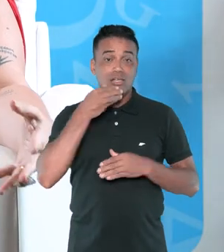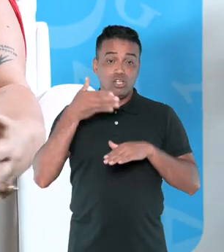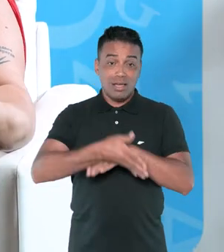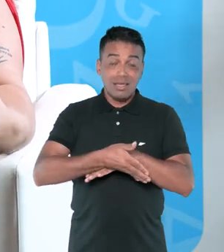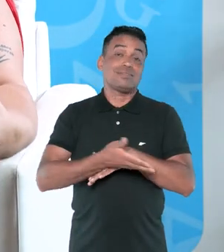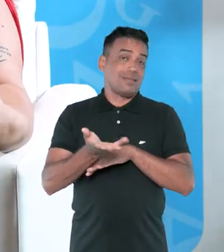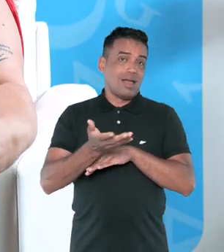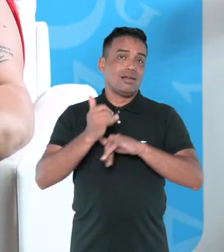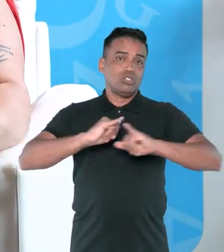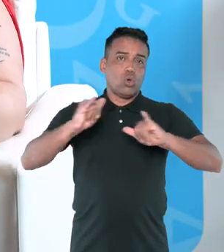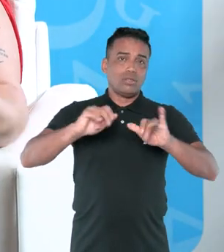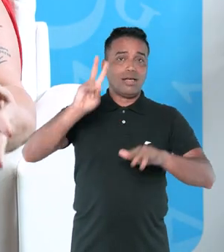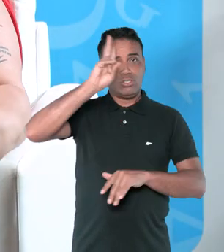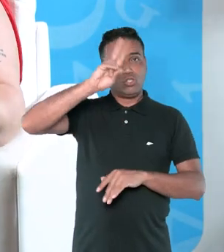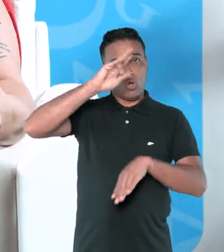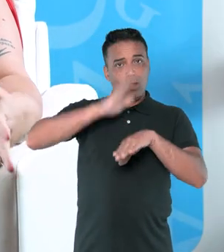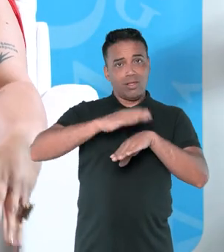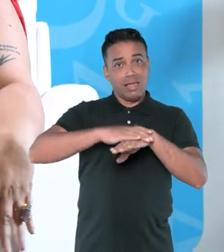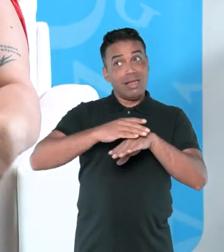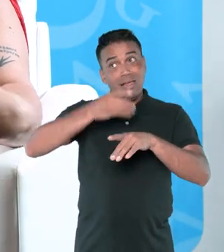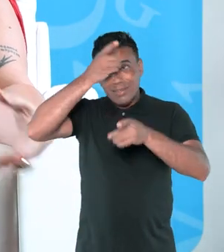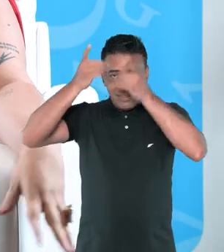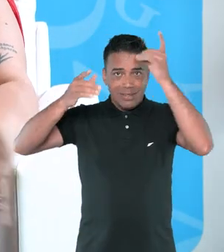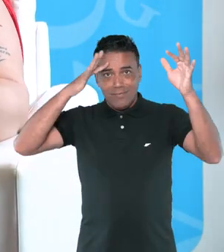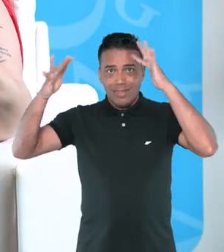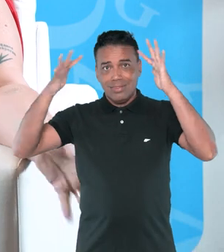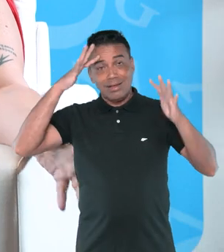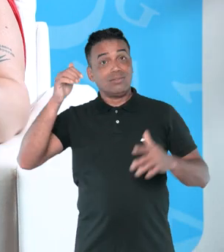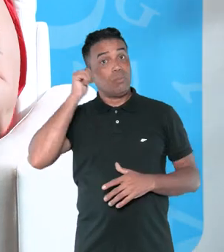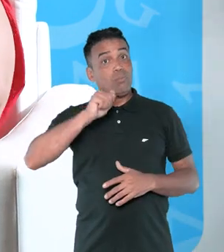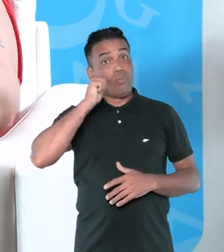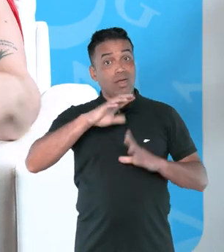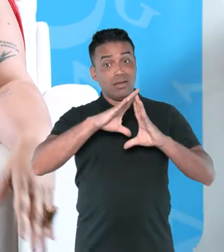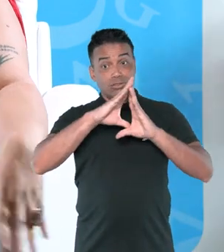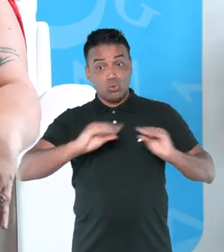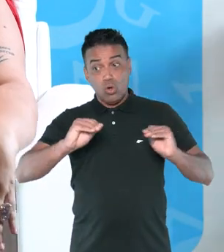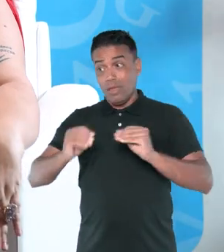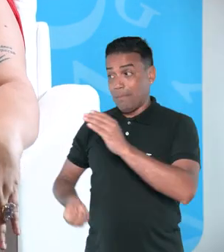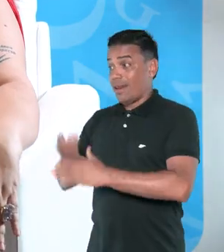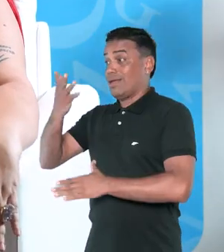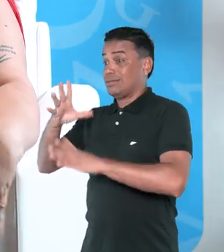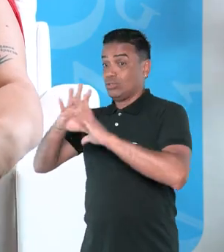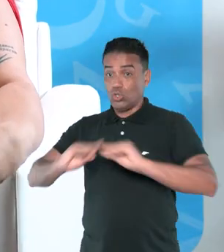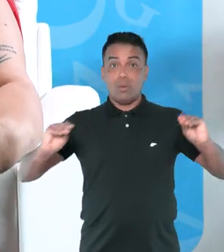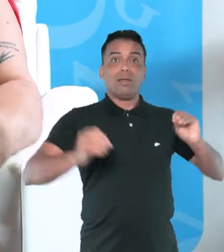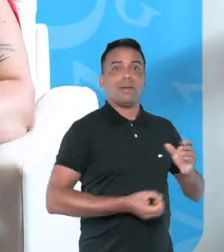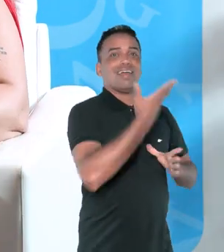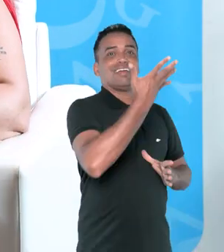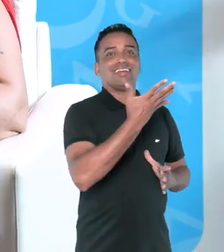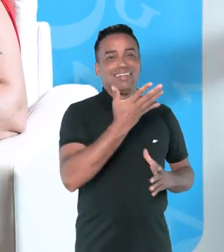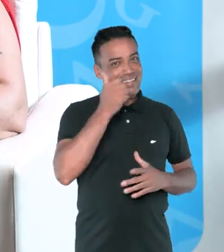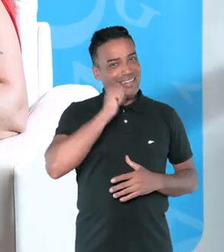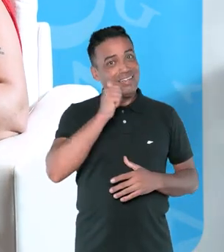falar deles, de contar um pouco da história deles, mesmo me inventando tudo. Quando eu contei que a mulher desaparece aqui, aparece lá, ele ficou olhando assim para mim.